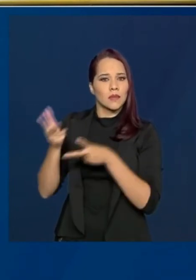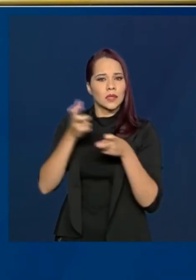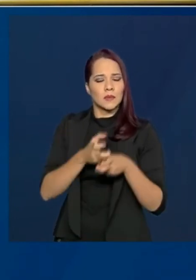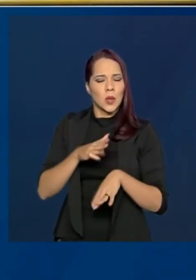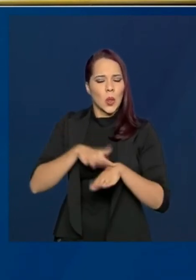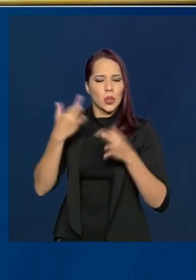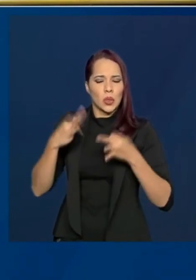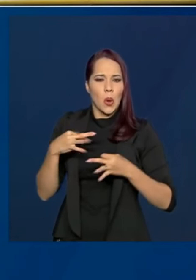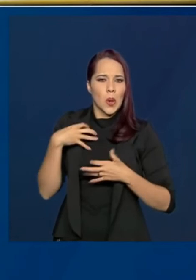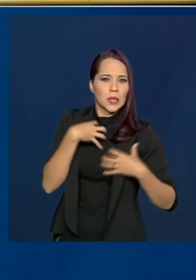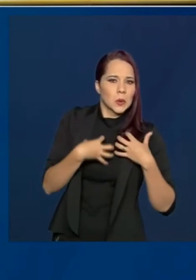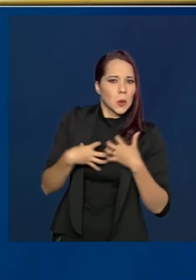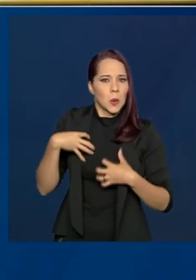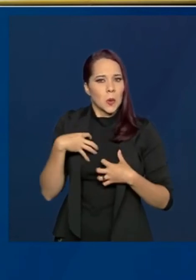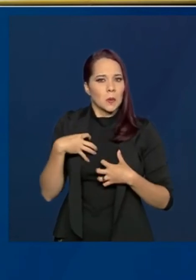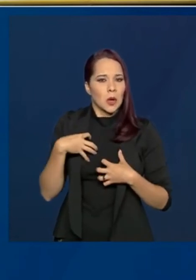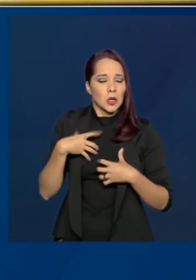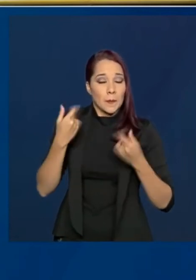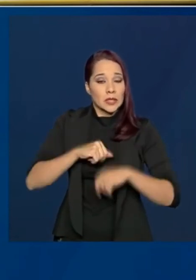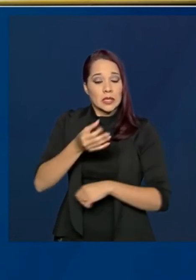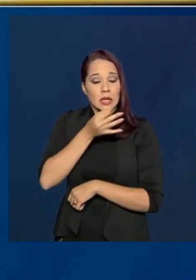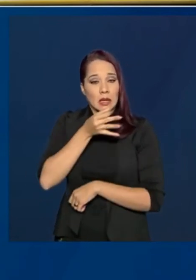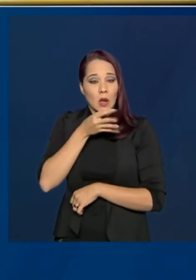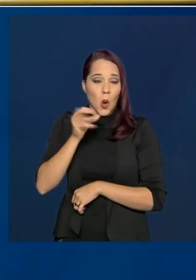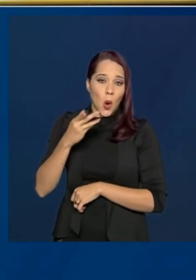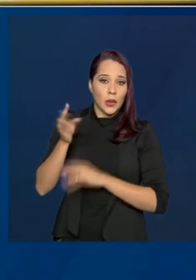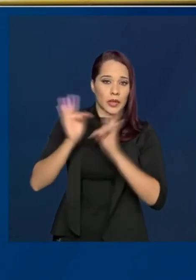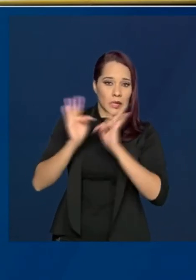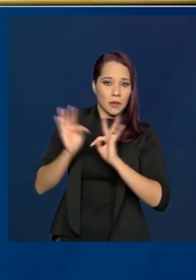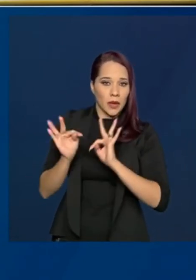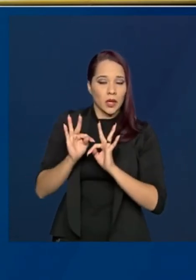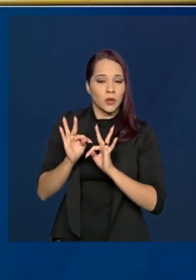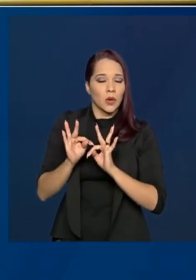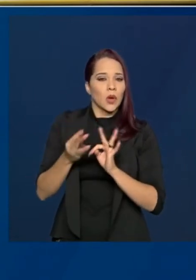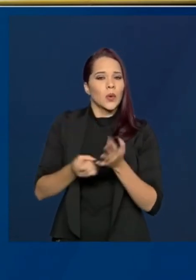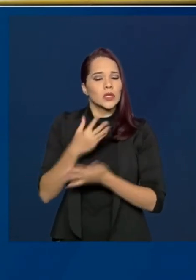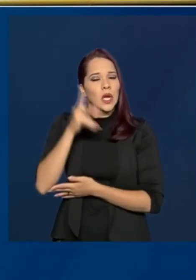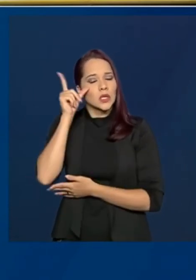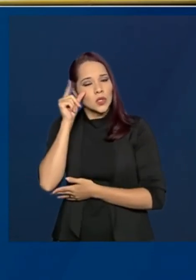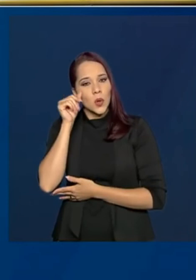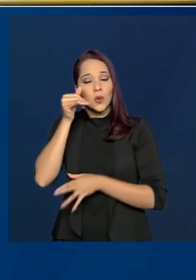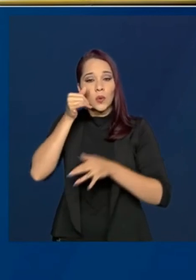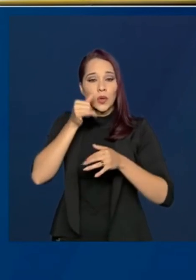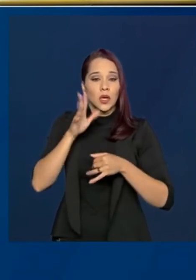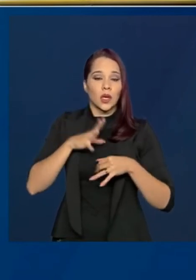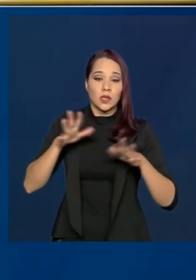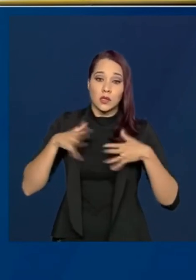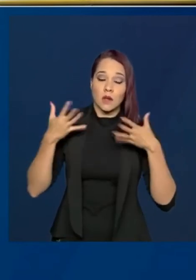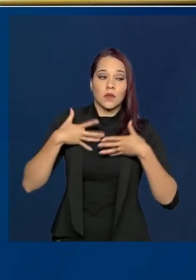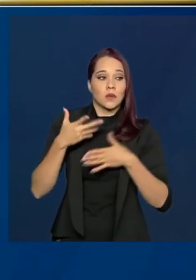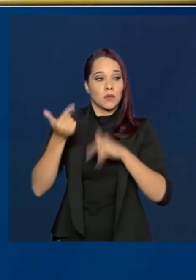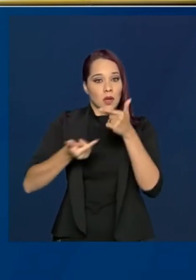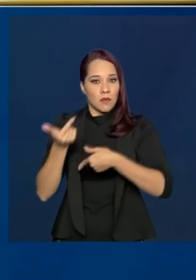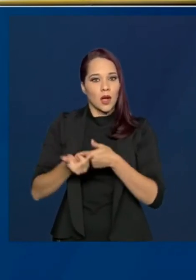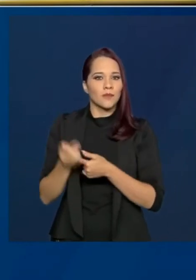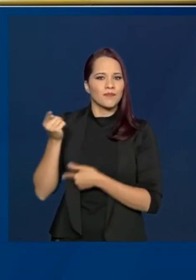dor e desconforto, dependência de medicações ou tratamentos, qualidade de sono e energia para o trabalho. Para esse indicador,